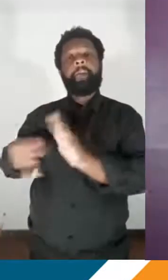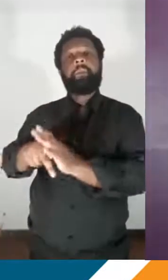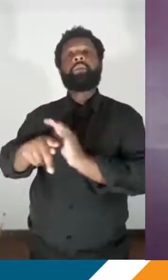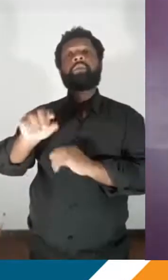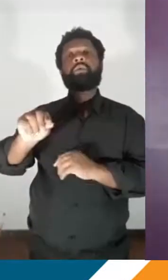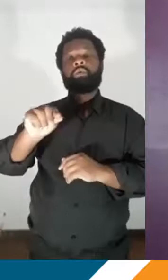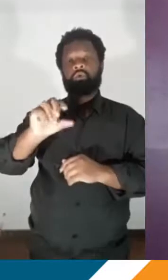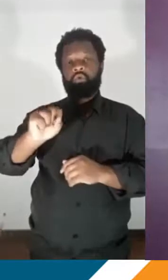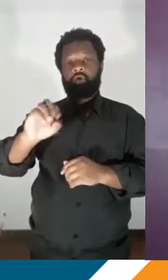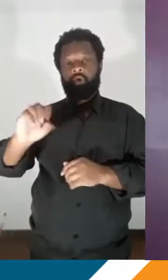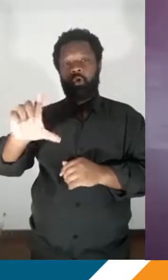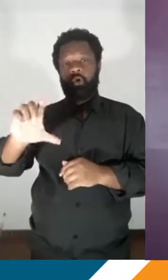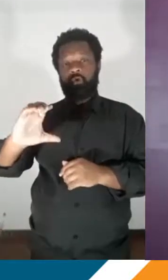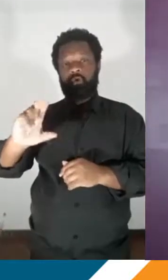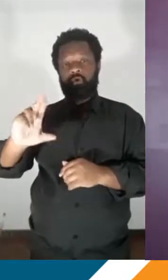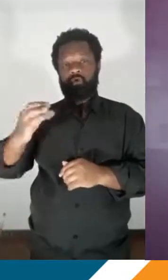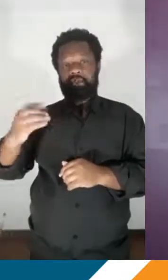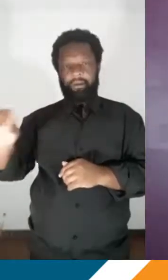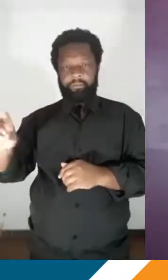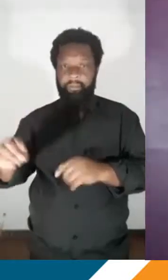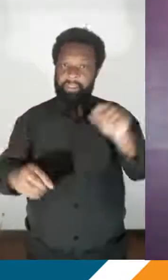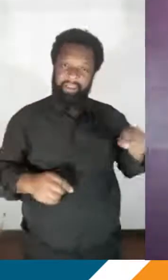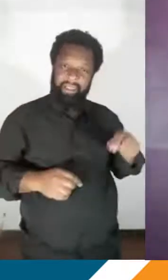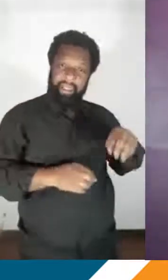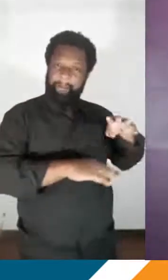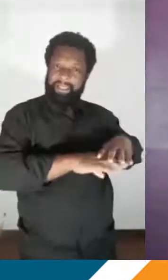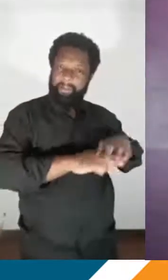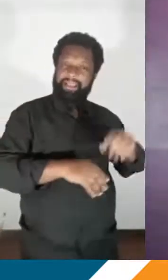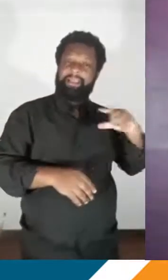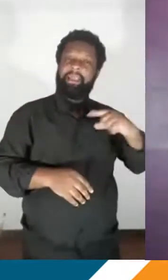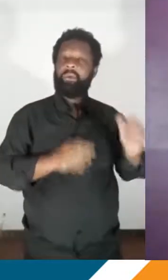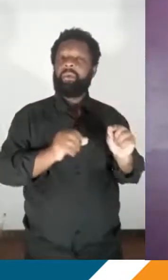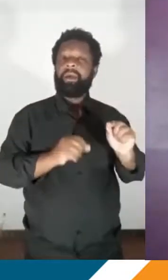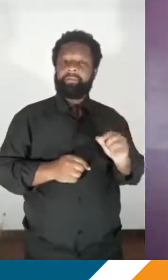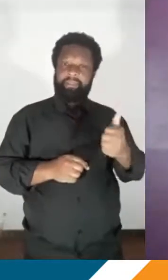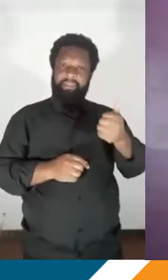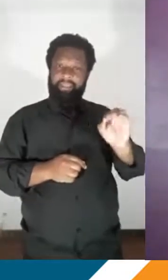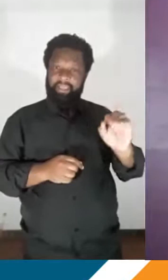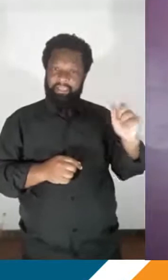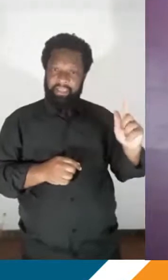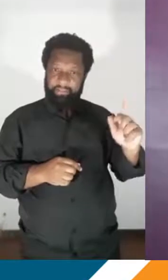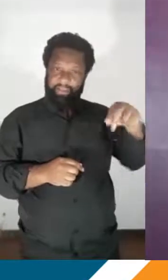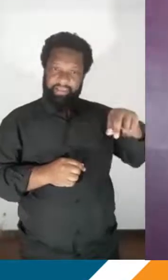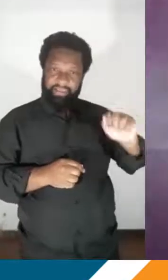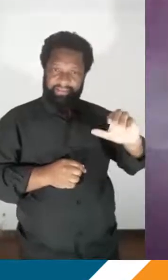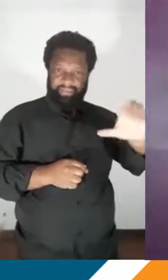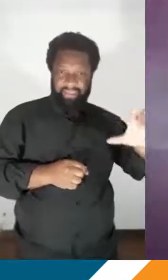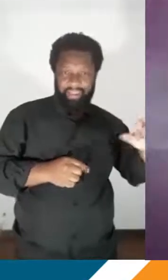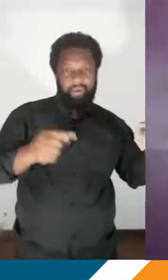ml de solução. E na matemática, nós temos que 10 gramas